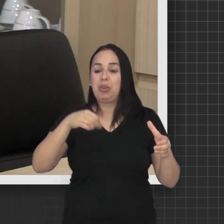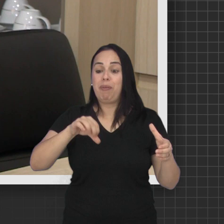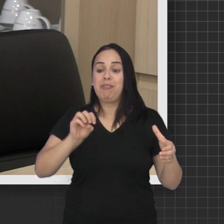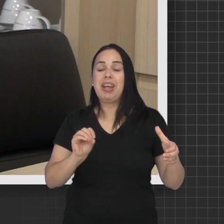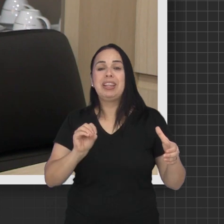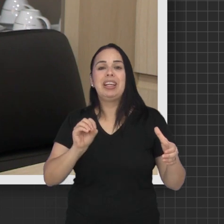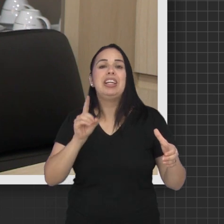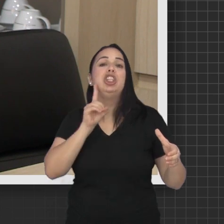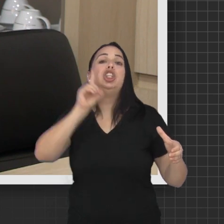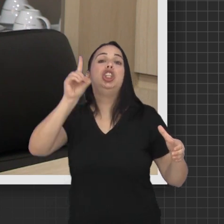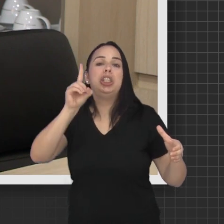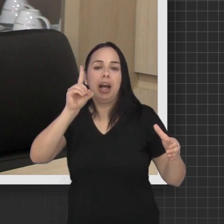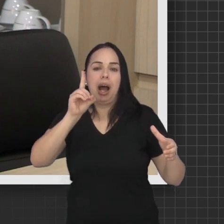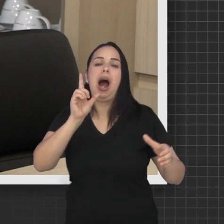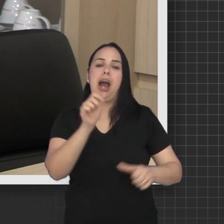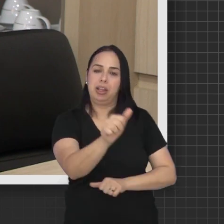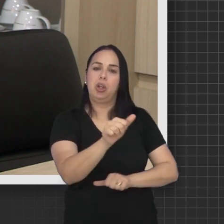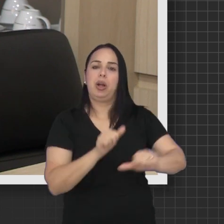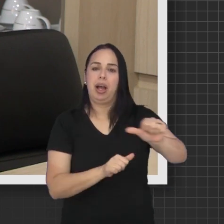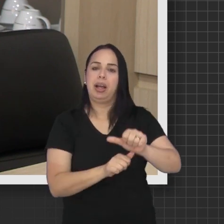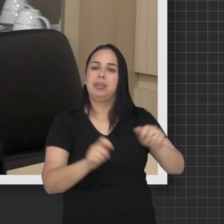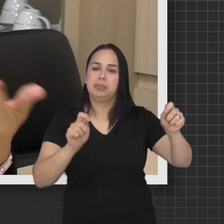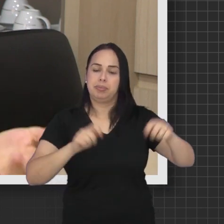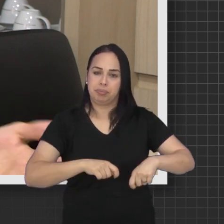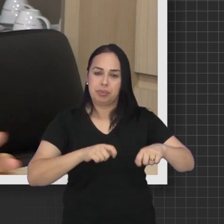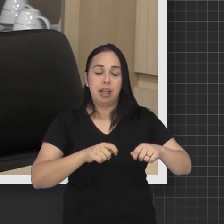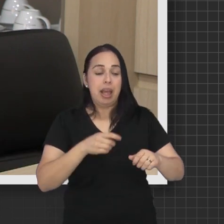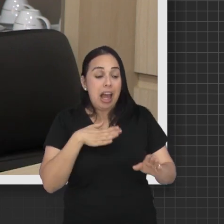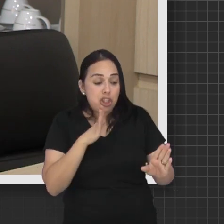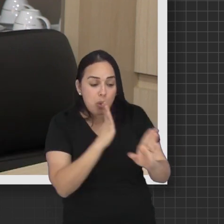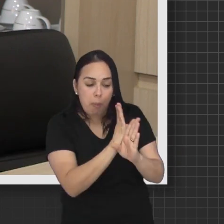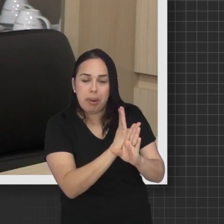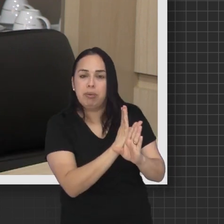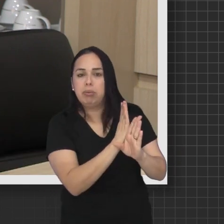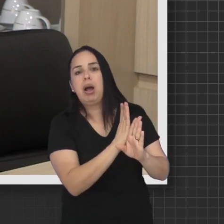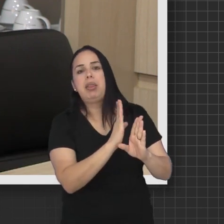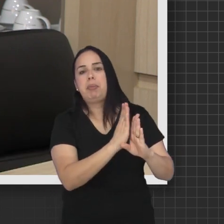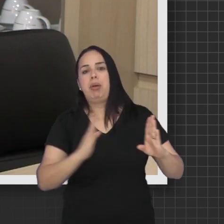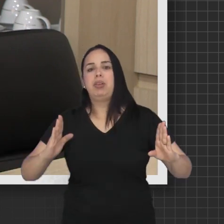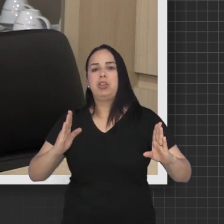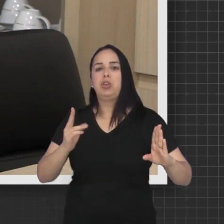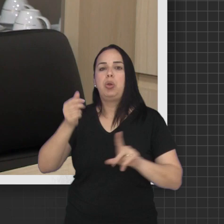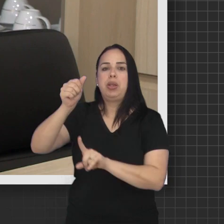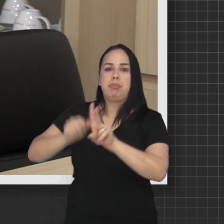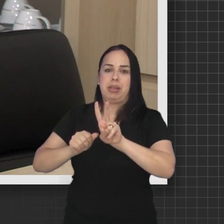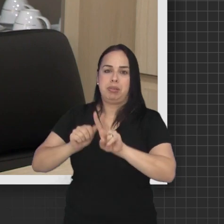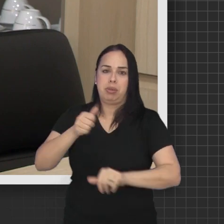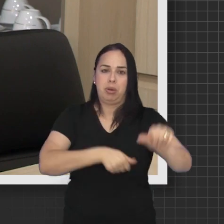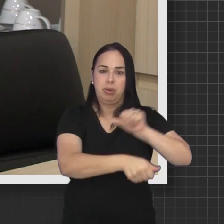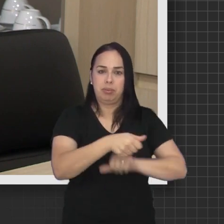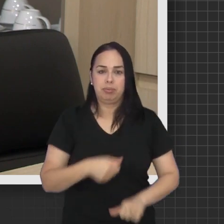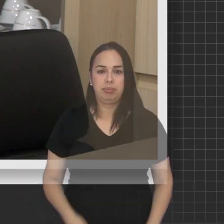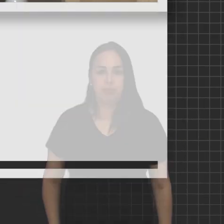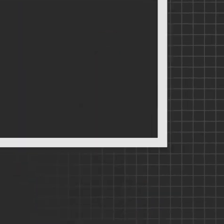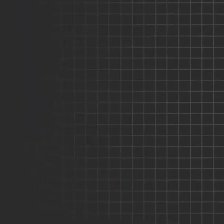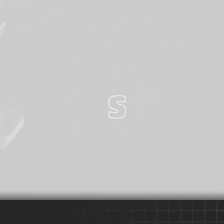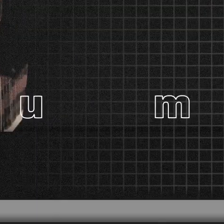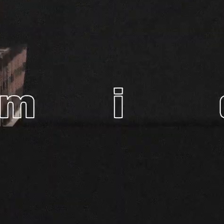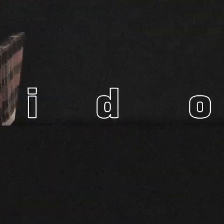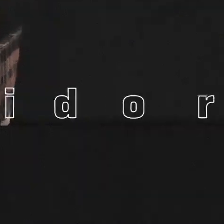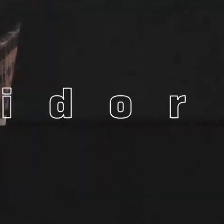a pessoa tem 90 dias a partir do descobrimento, né? De quando descobrir esse eventual defeito ali do